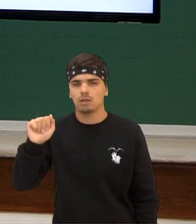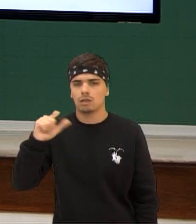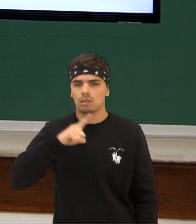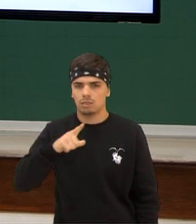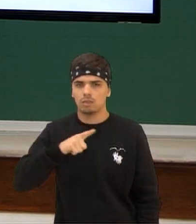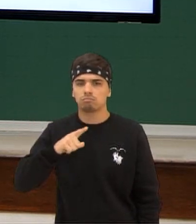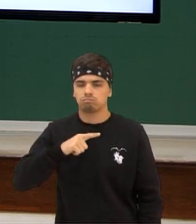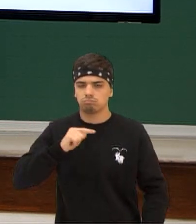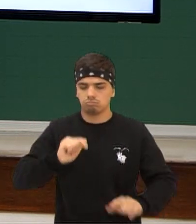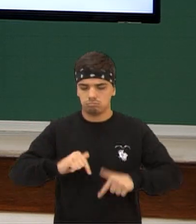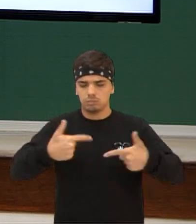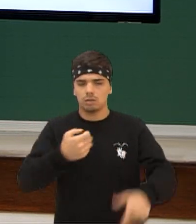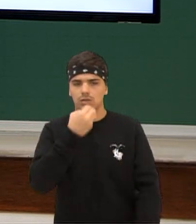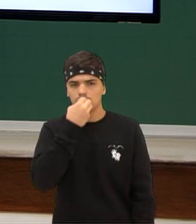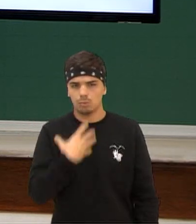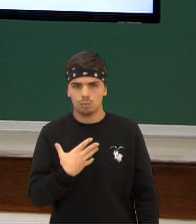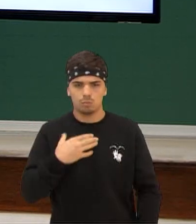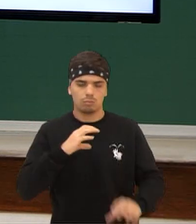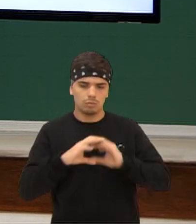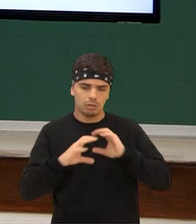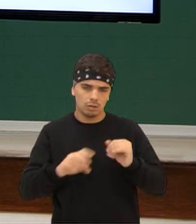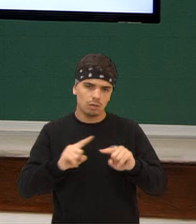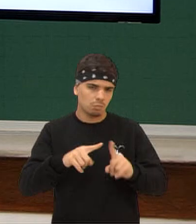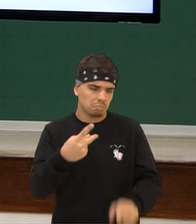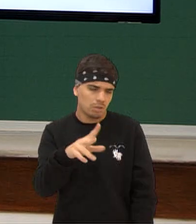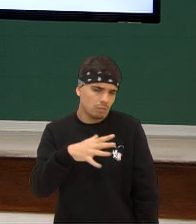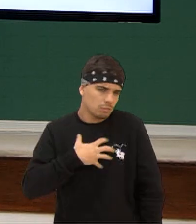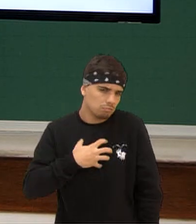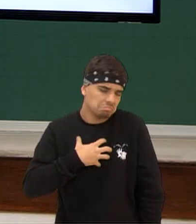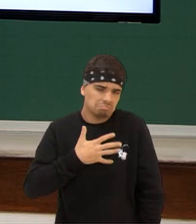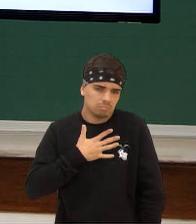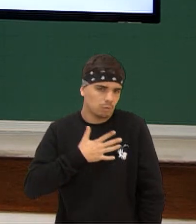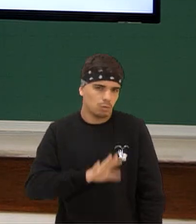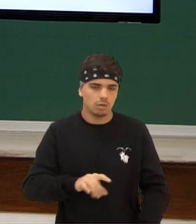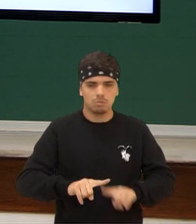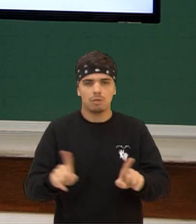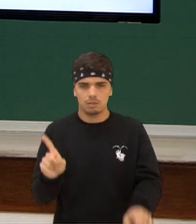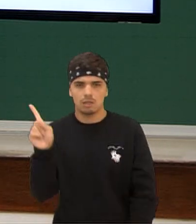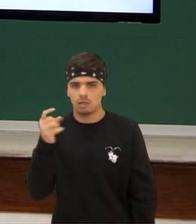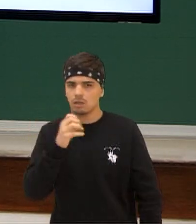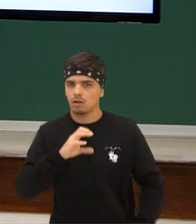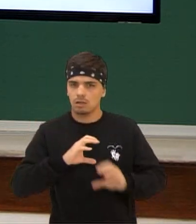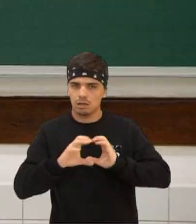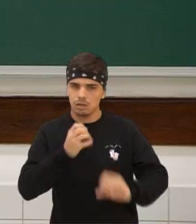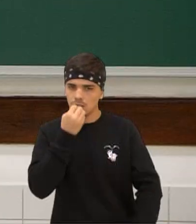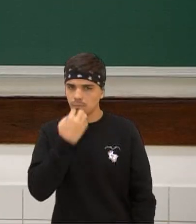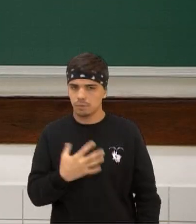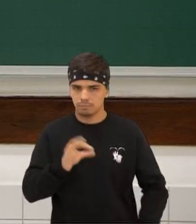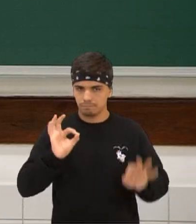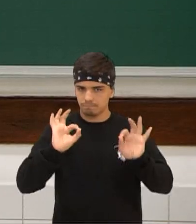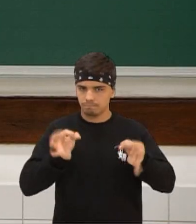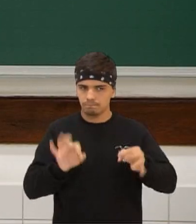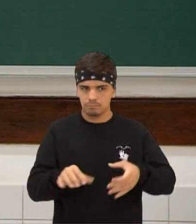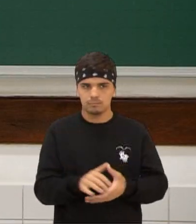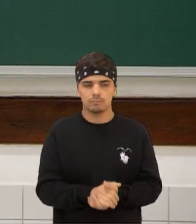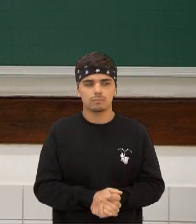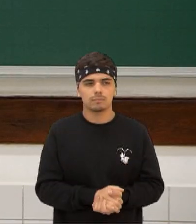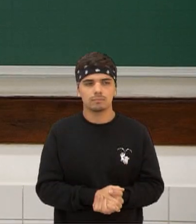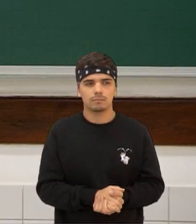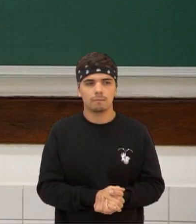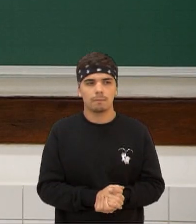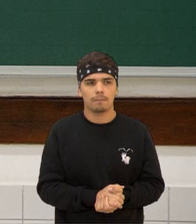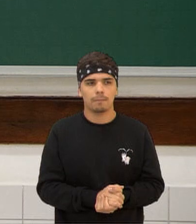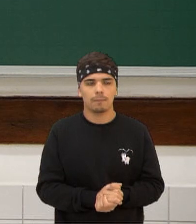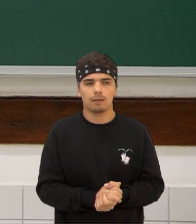habilidade de cantar muito bem pode ser que você não goste no outro estilo musical mas ela canta muito bem isso não tenha dúvida certo tranquilo